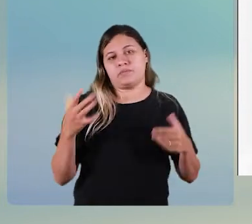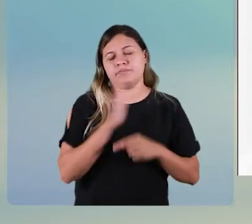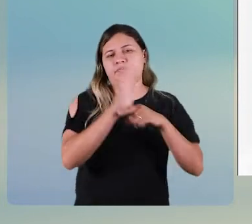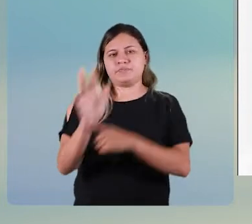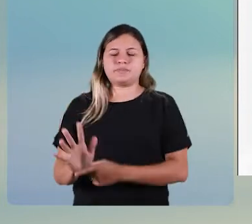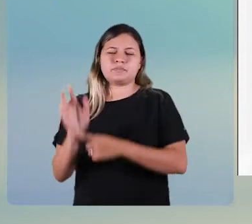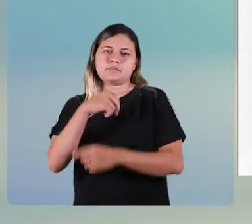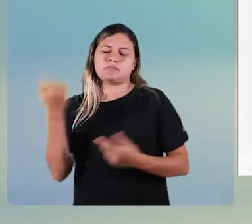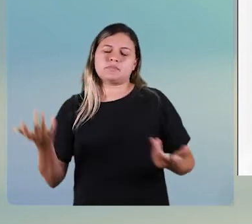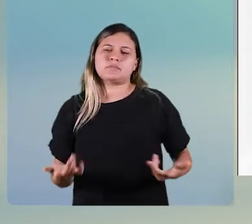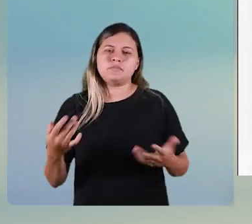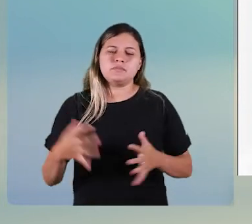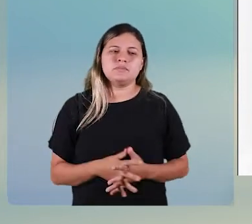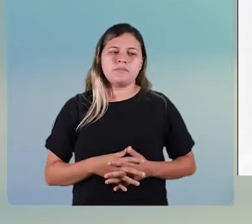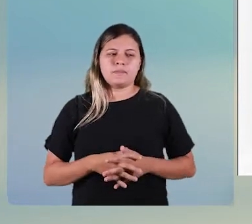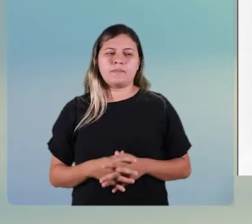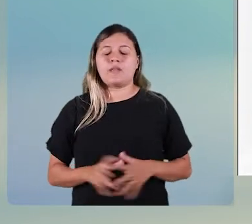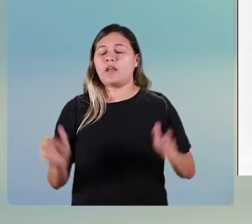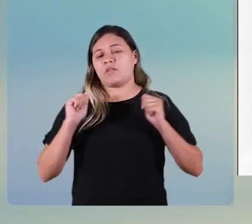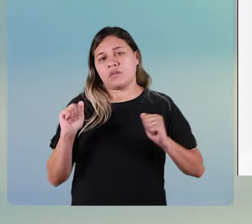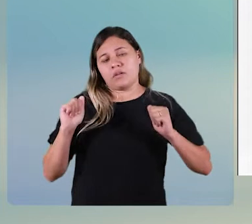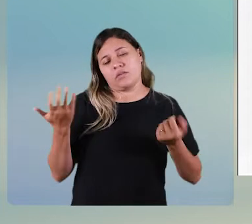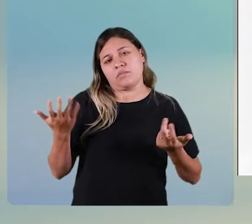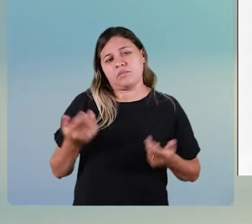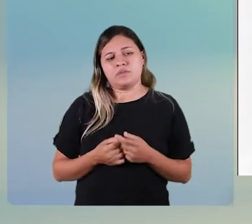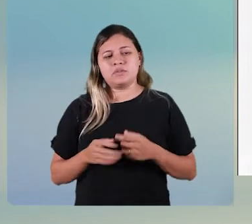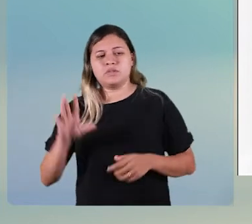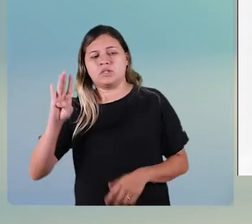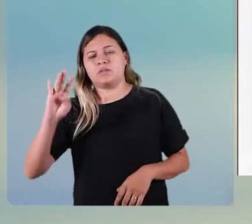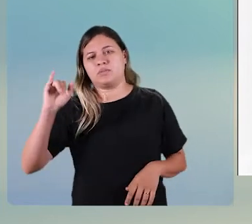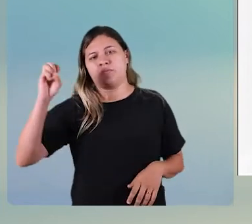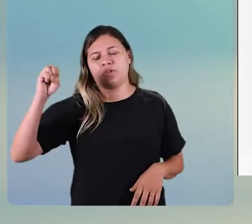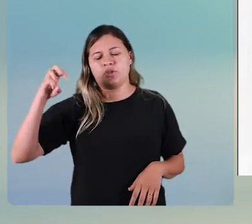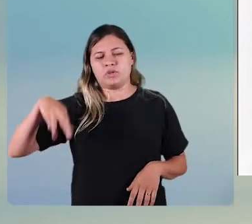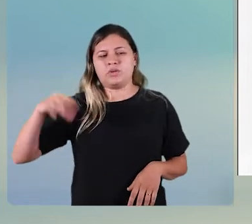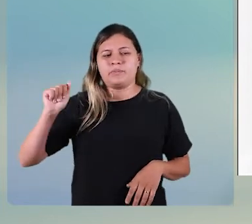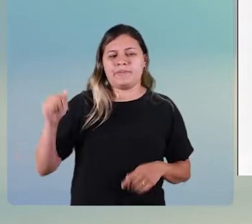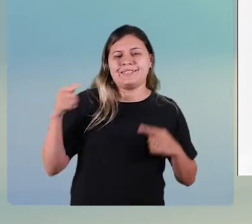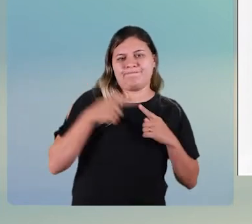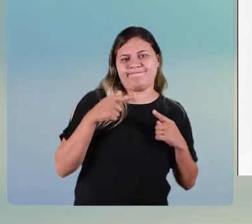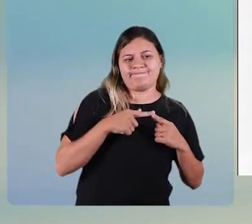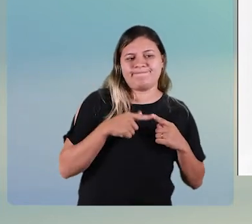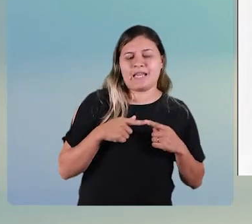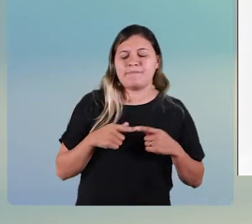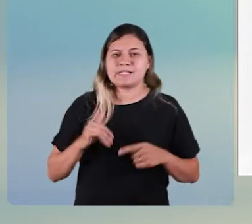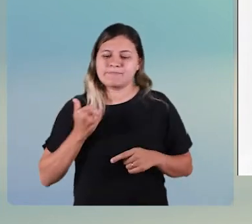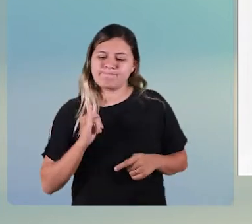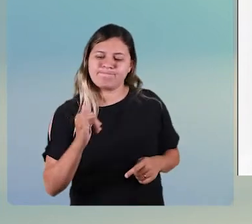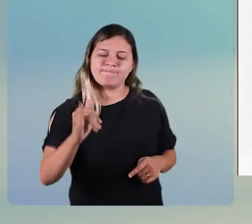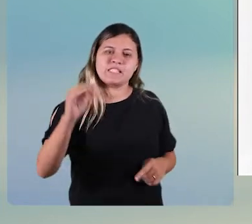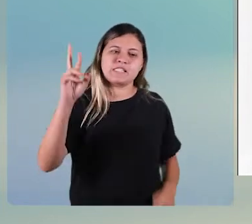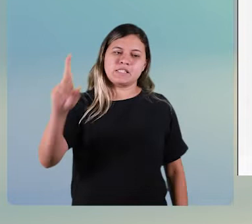seus derivados, tá certo? Então, aí a gente pode considerar a biomassa como uma fonte renovável, certo?